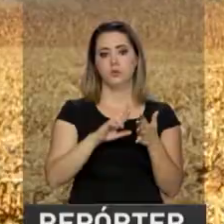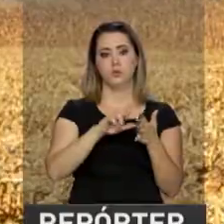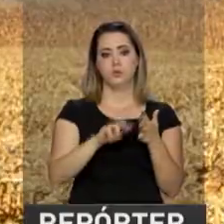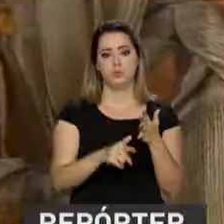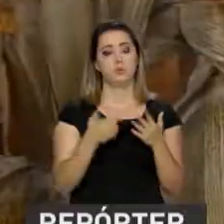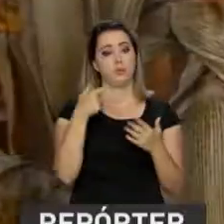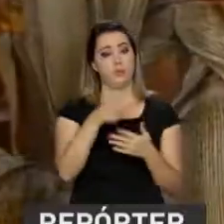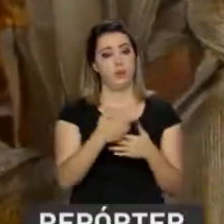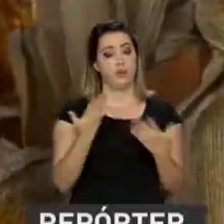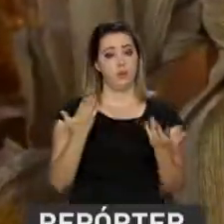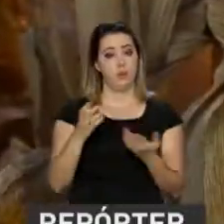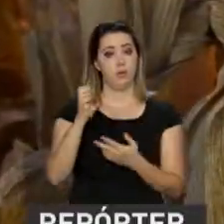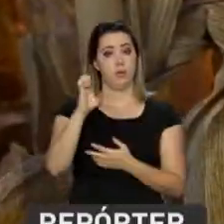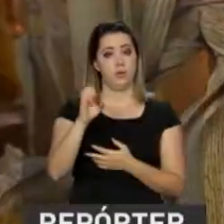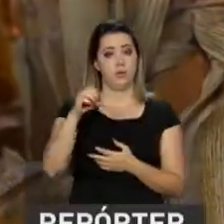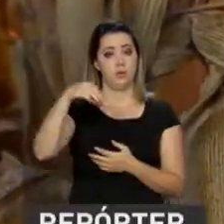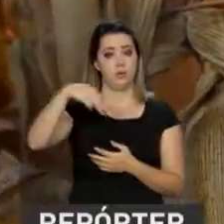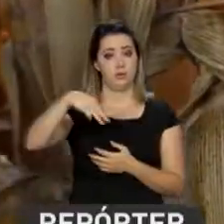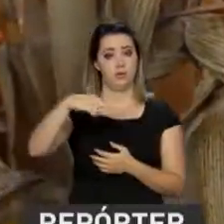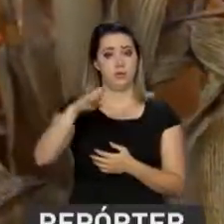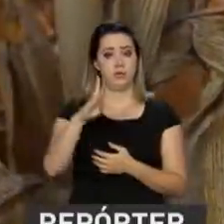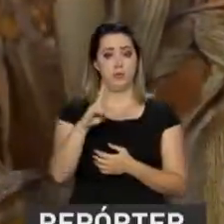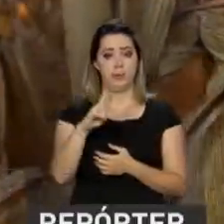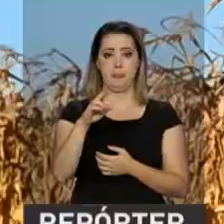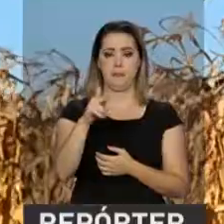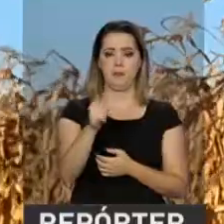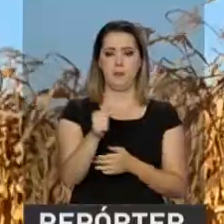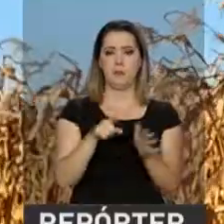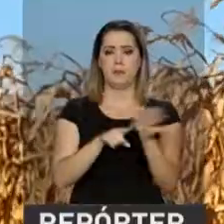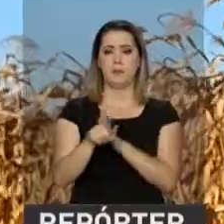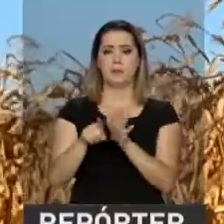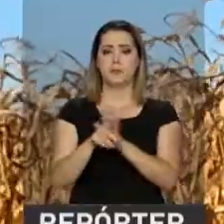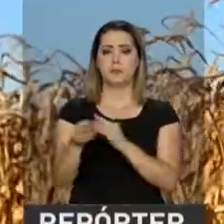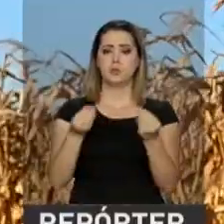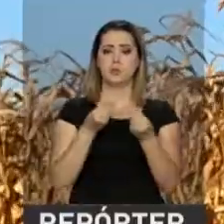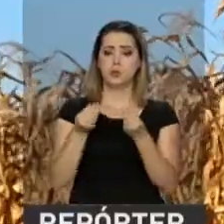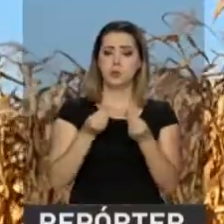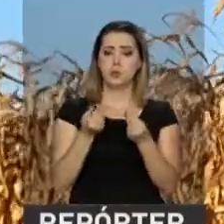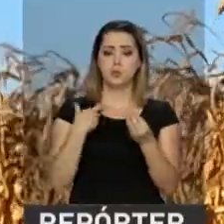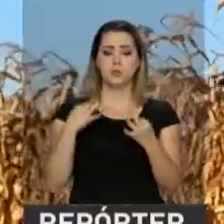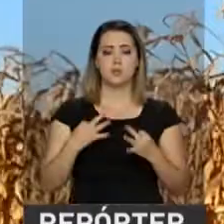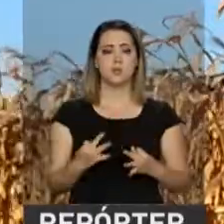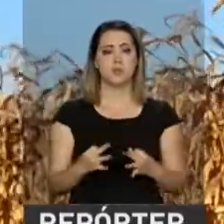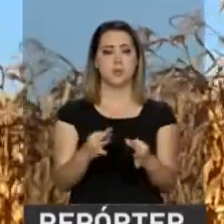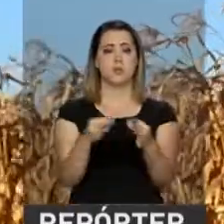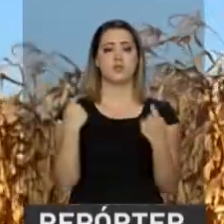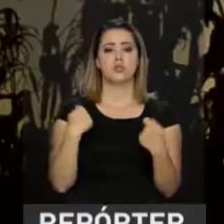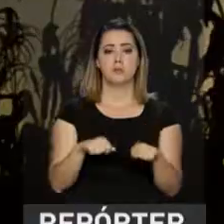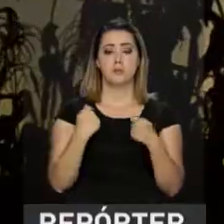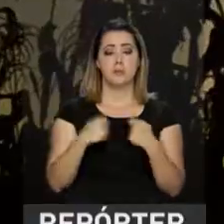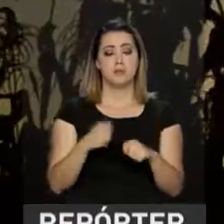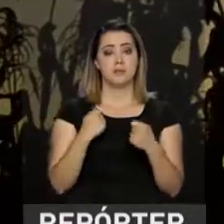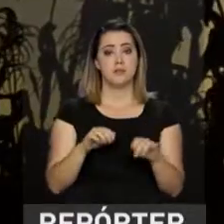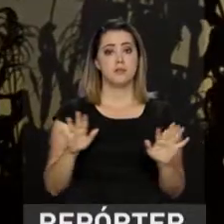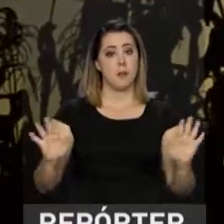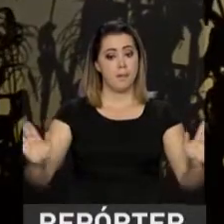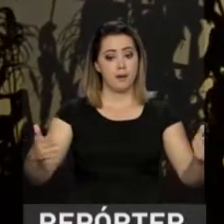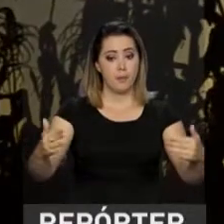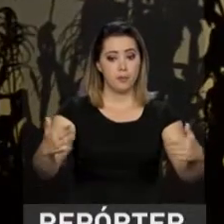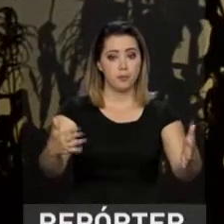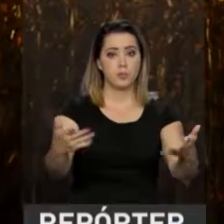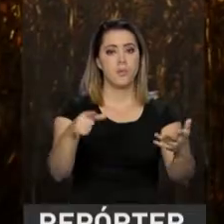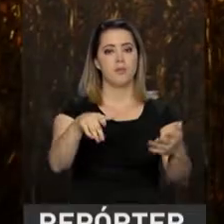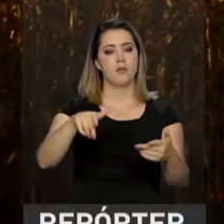viável a embrapa pesquisa meios de produzir no país os insumos e as tecnologias necessárias para a produção do